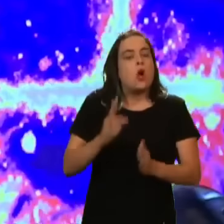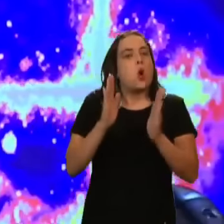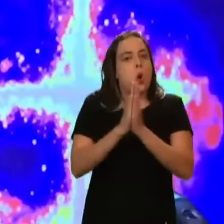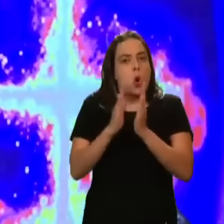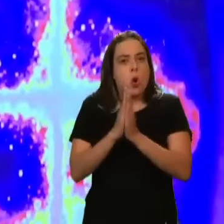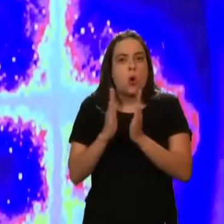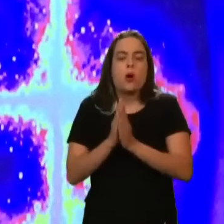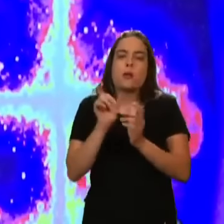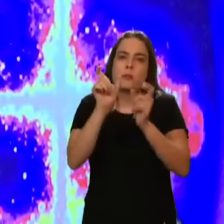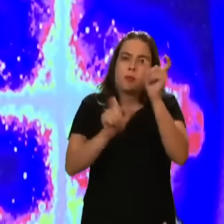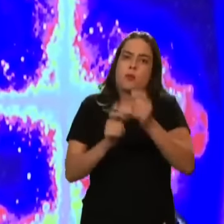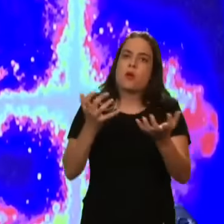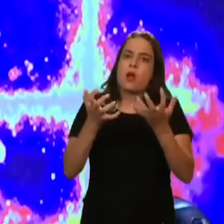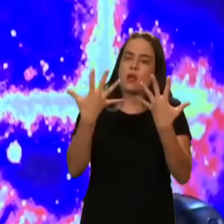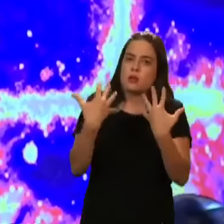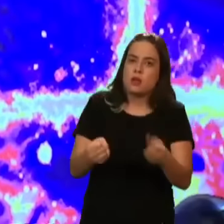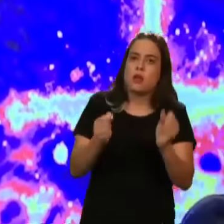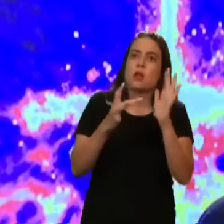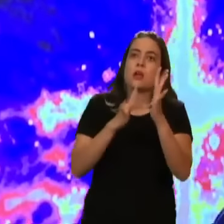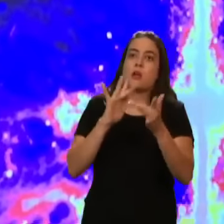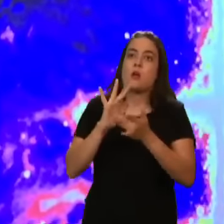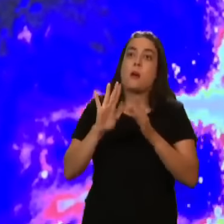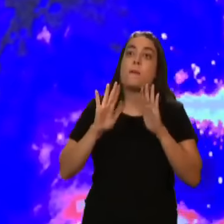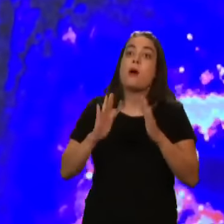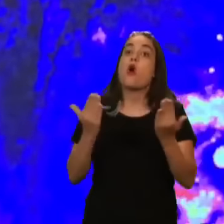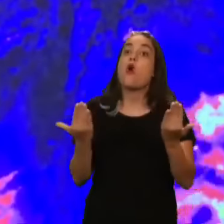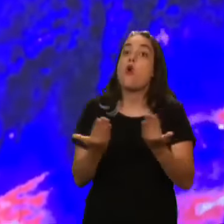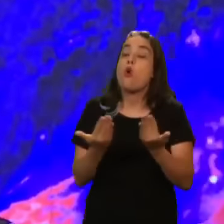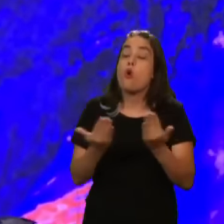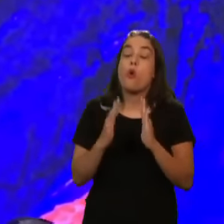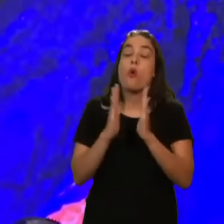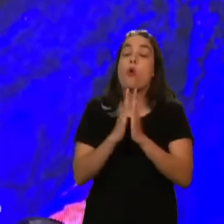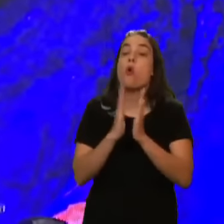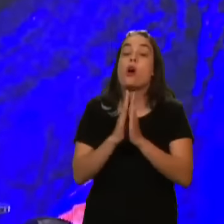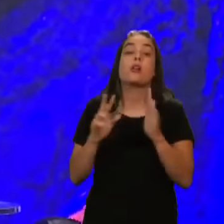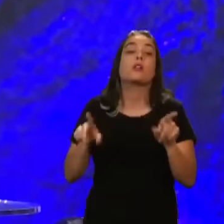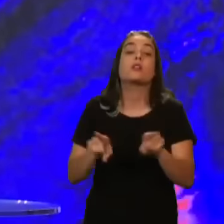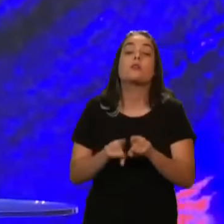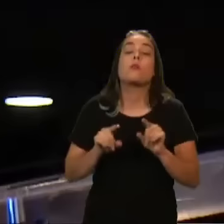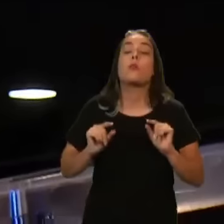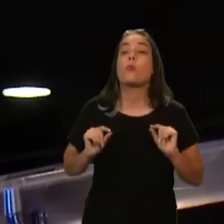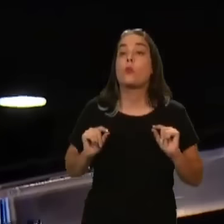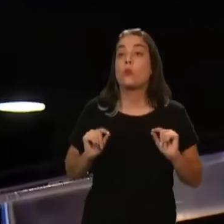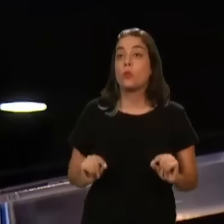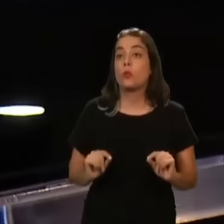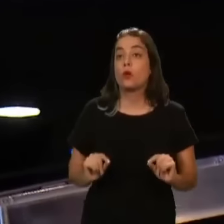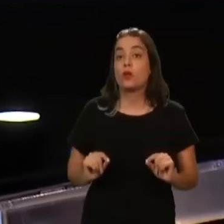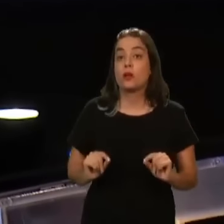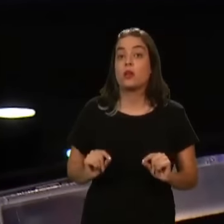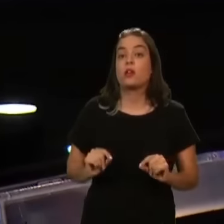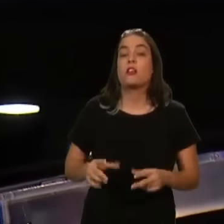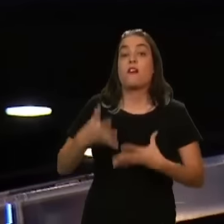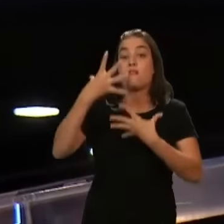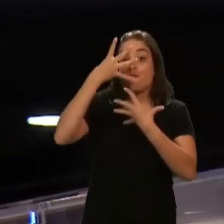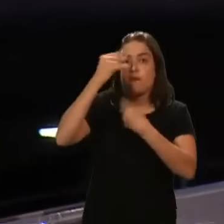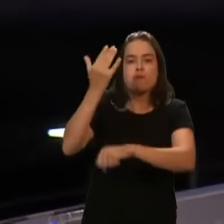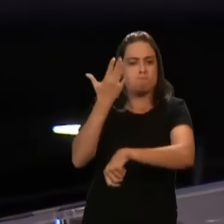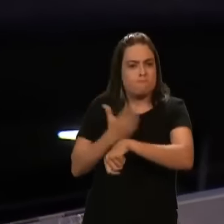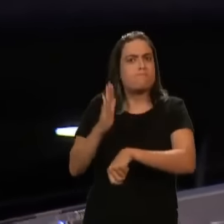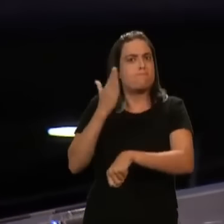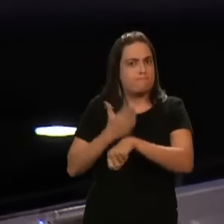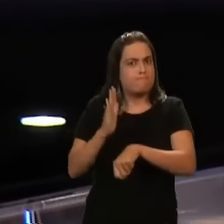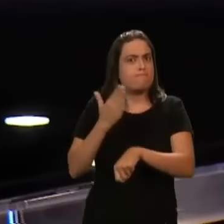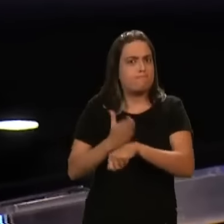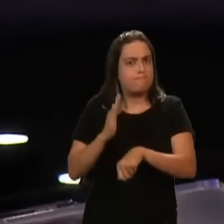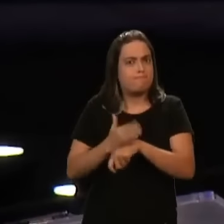para aqueles que querem entregar a vida para o Senhor, mas hoje nós vamos orar também, e nós vamos colocar essa fé em prática,